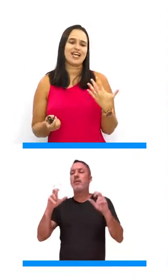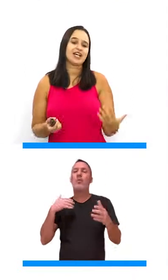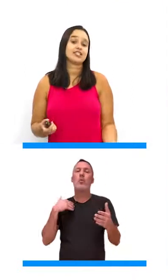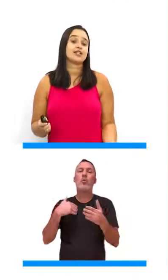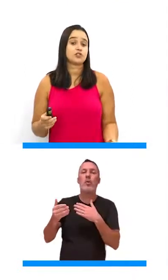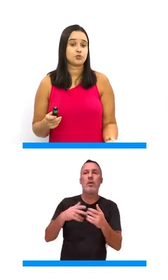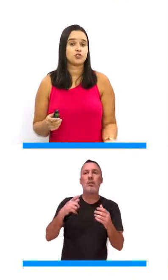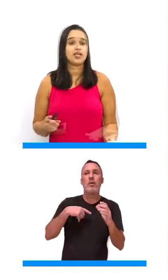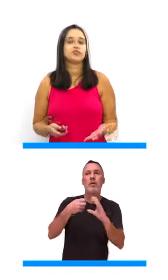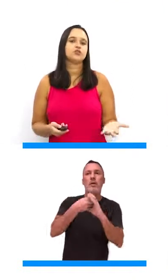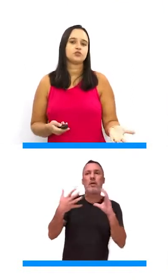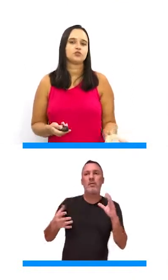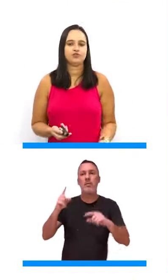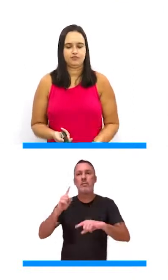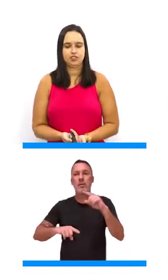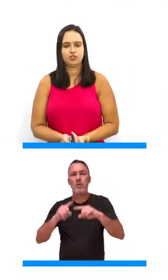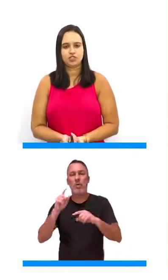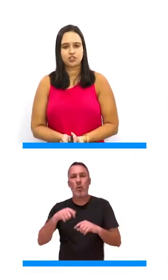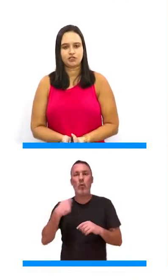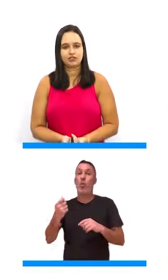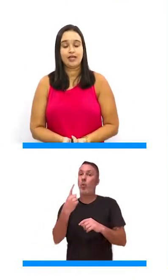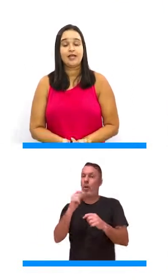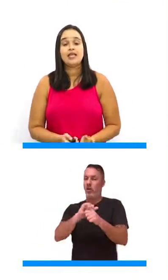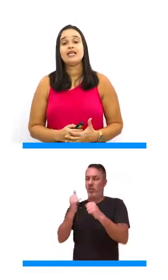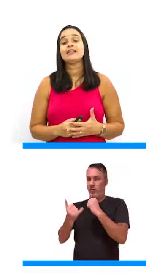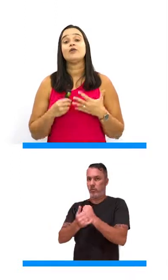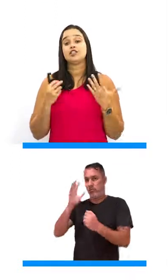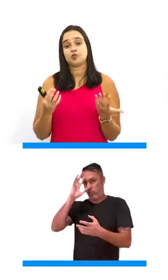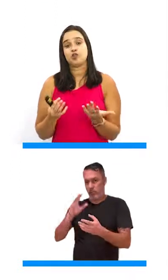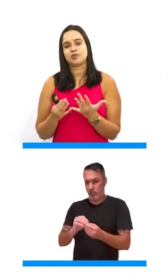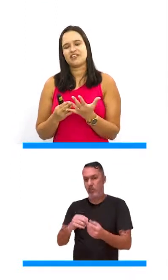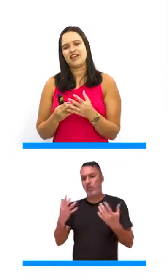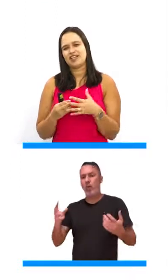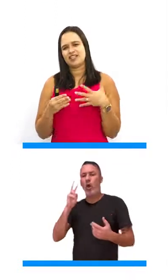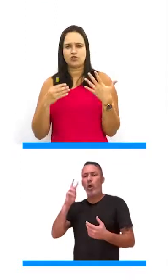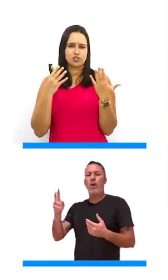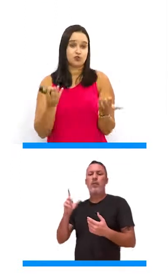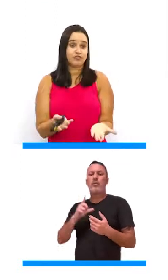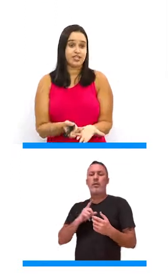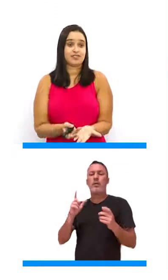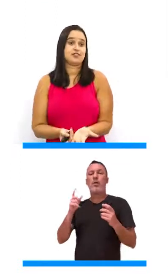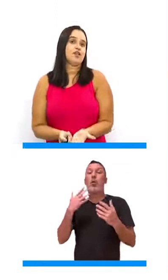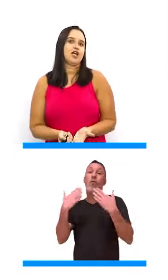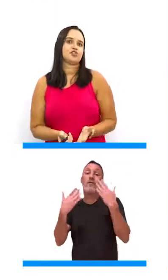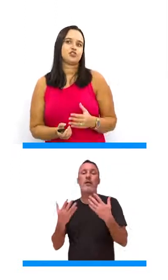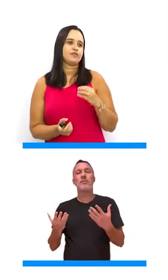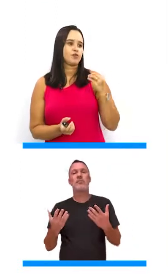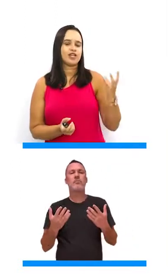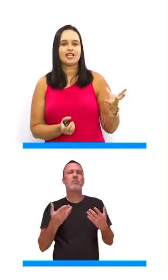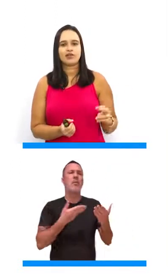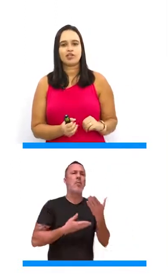objeto e caracterizo esse objeto, eu estou dando um adjetivo, né? Então, a gente pode observar que nas nossas conversas, a